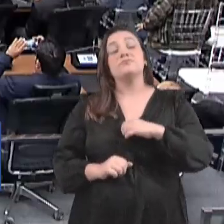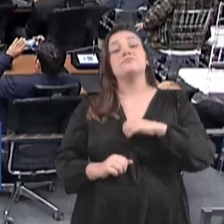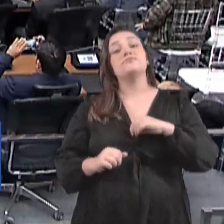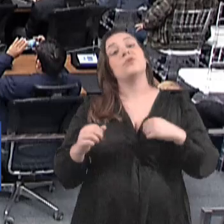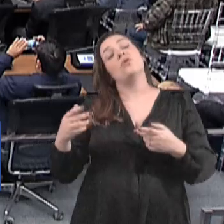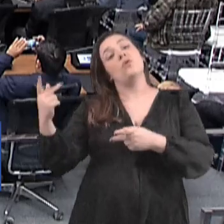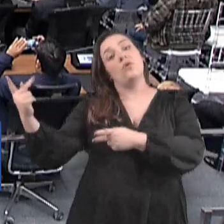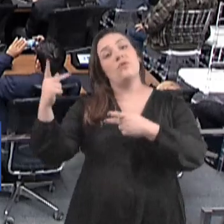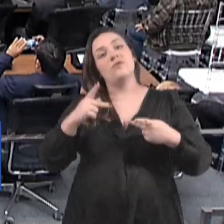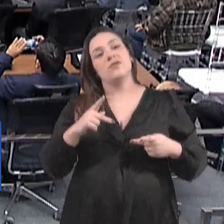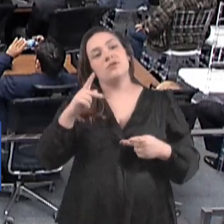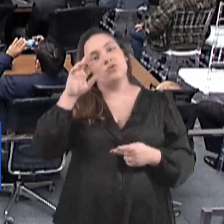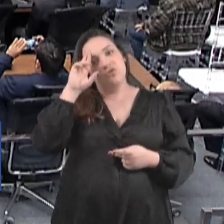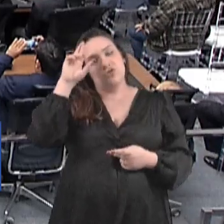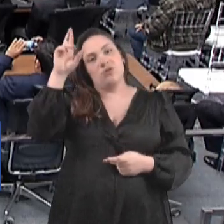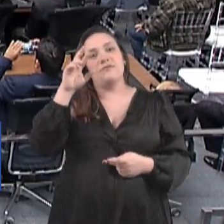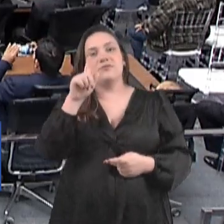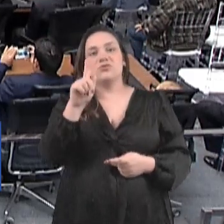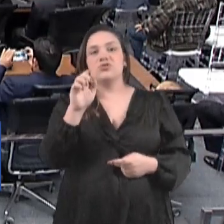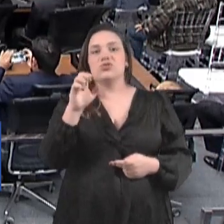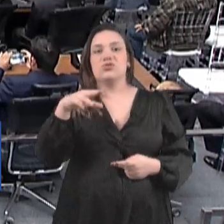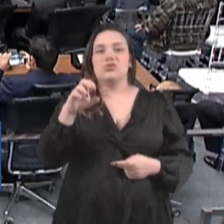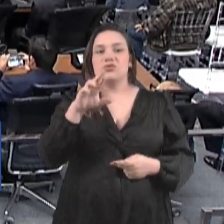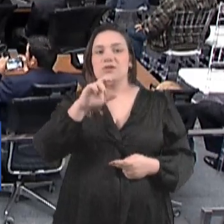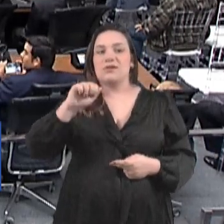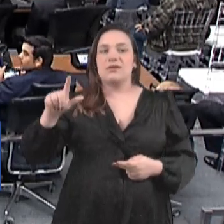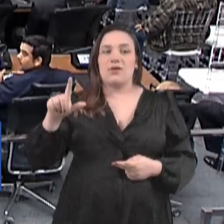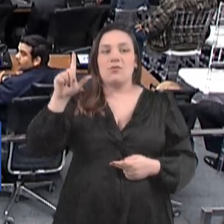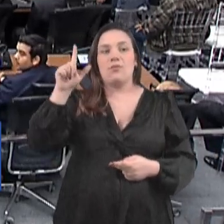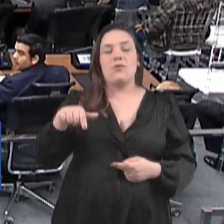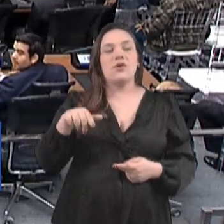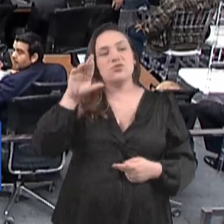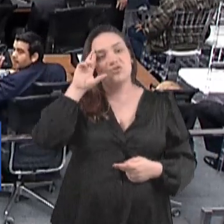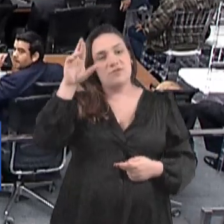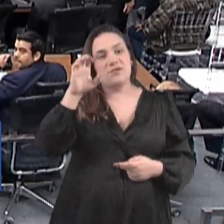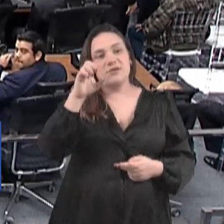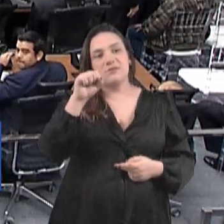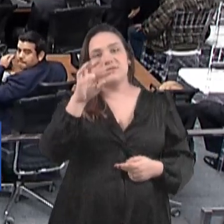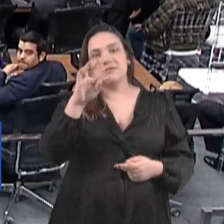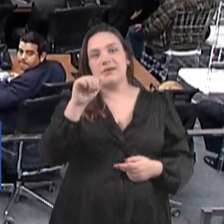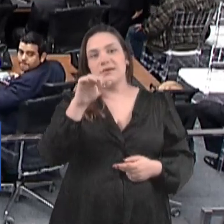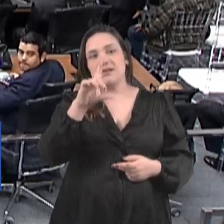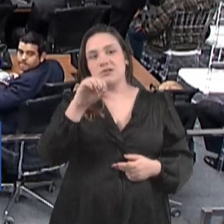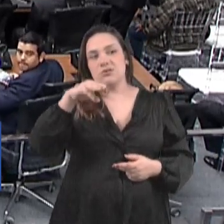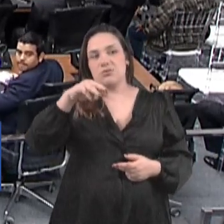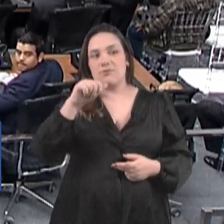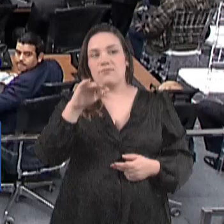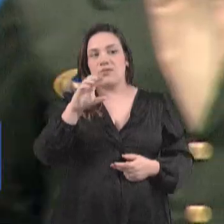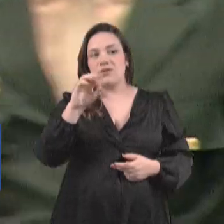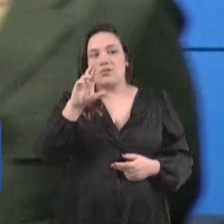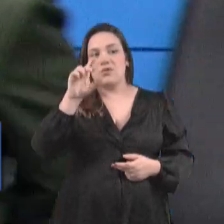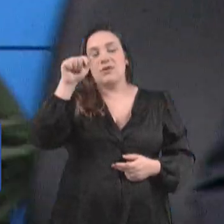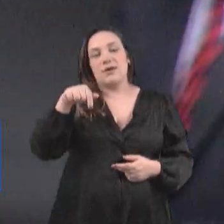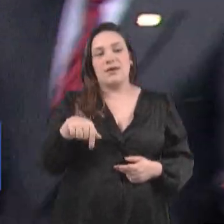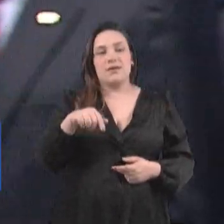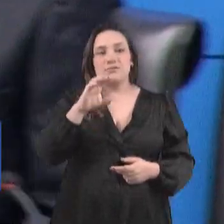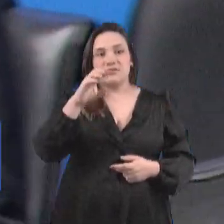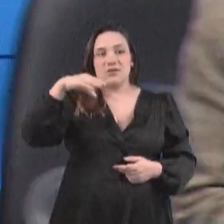Convidamos o general de brigada Sandro Ernesto Gomes, chefe do Estado-Maior do Comando Militar do Oeste.